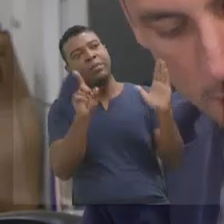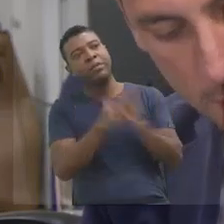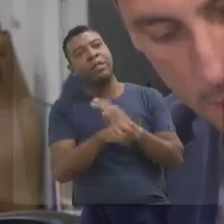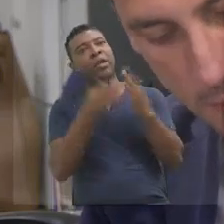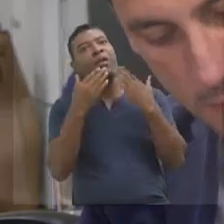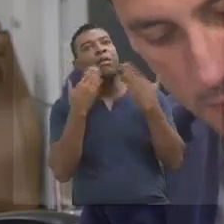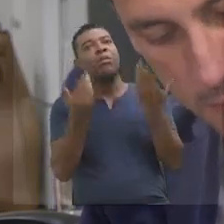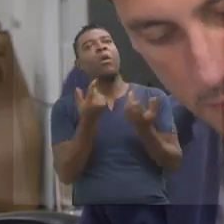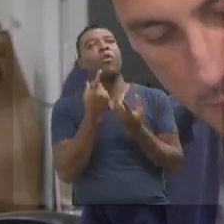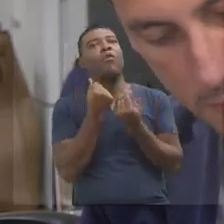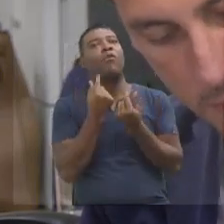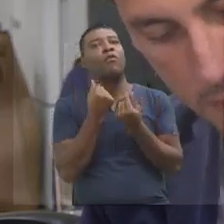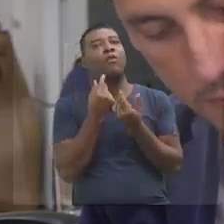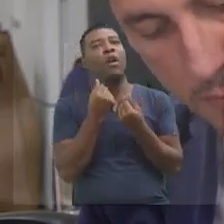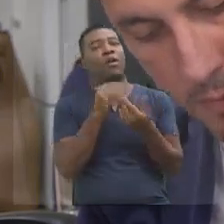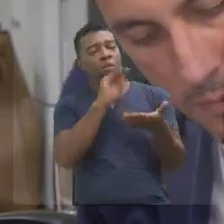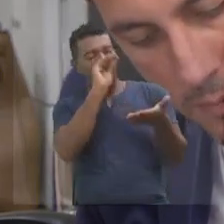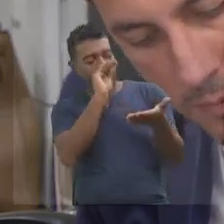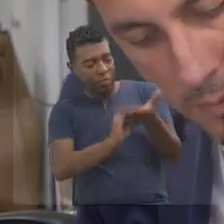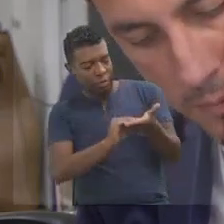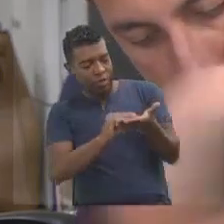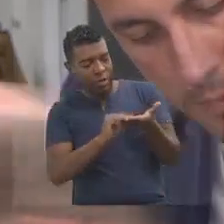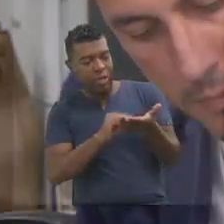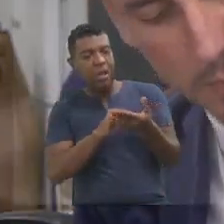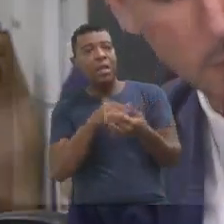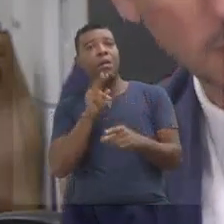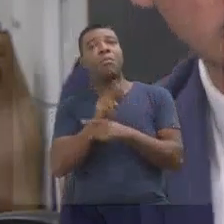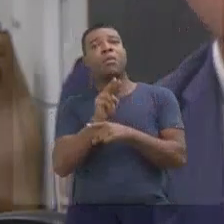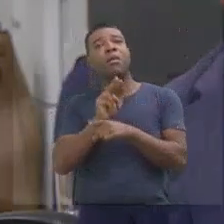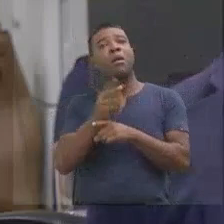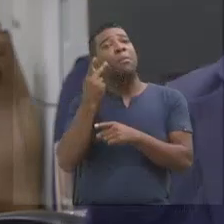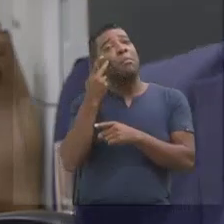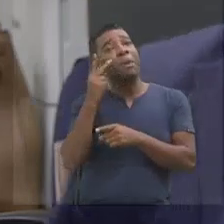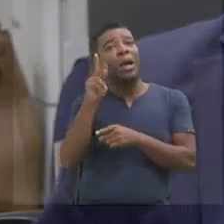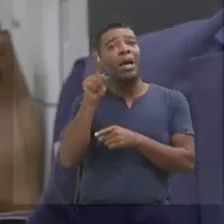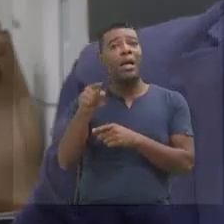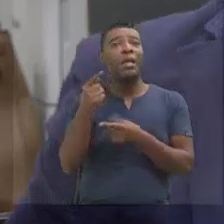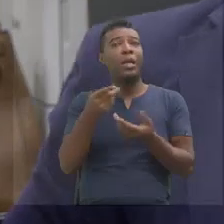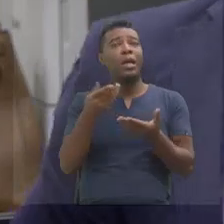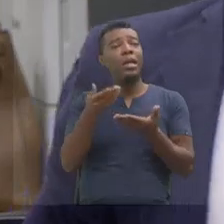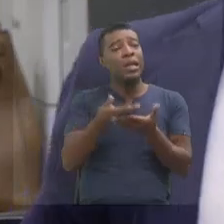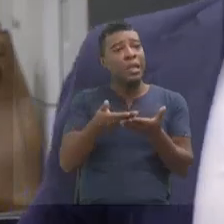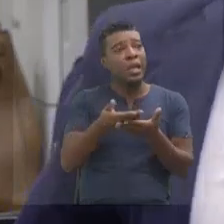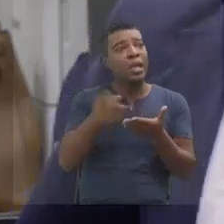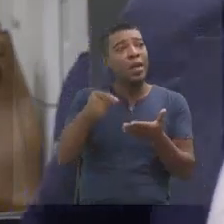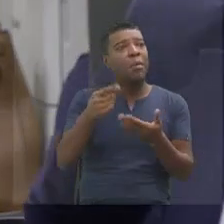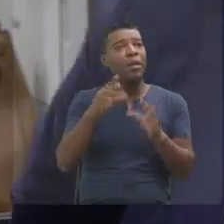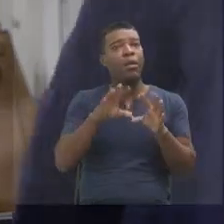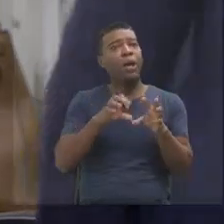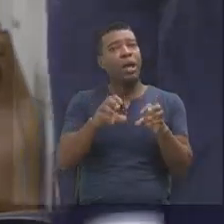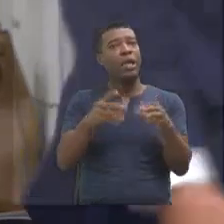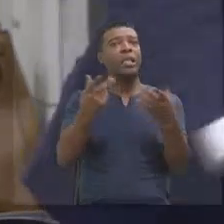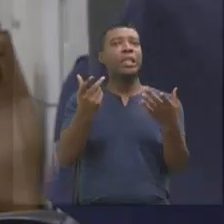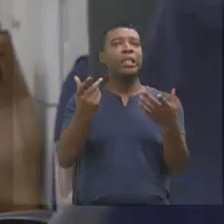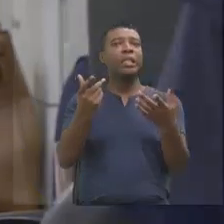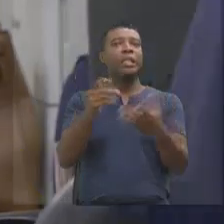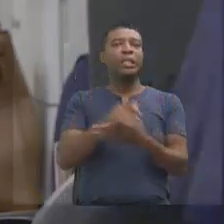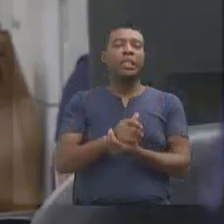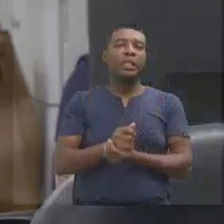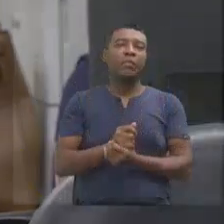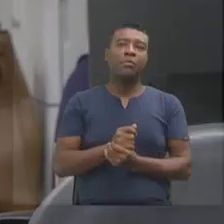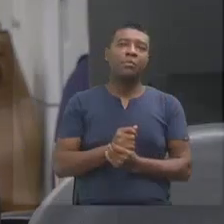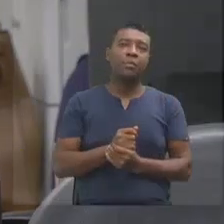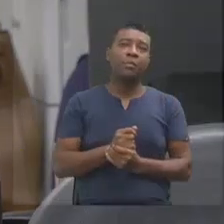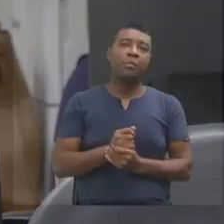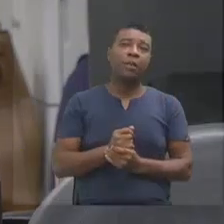no orçamento do Estado específico para a prevenção do câncer valores específico para o tratamento e principalmente